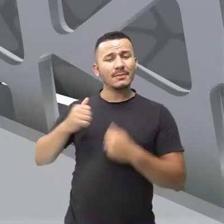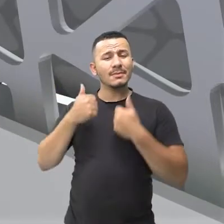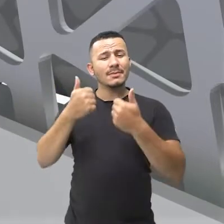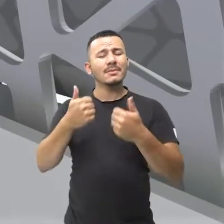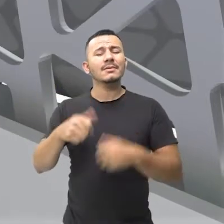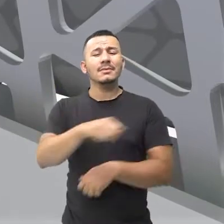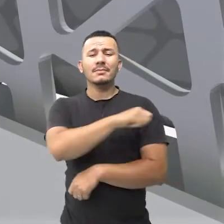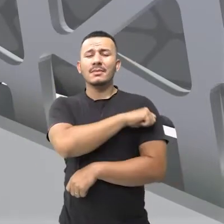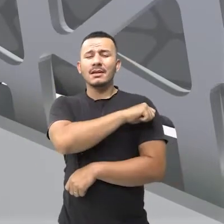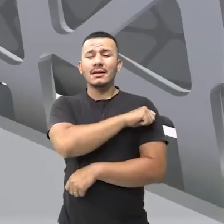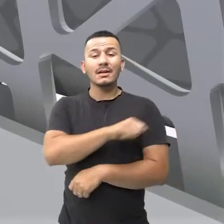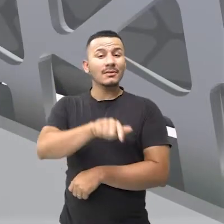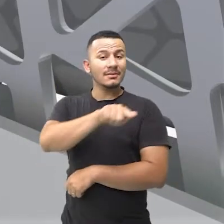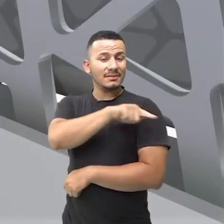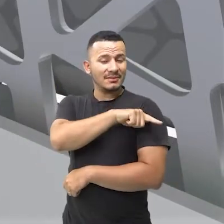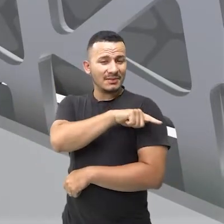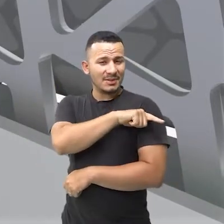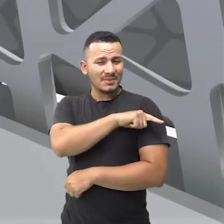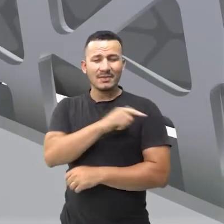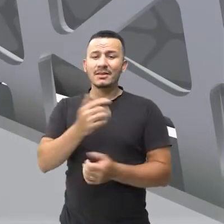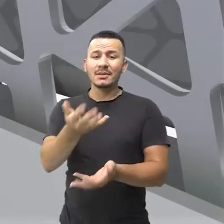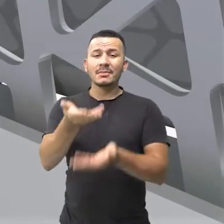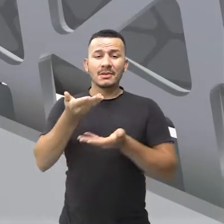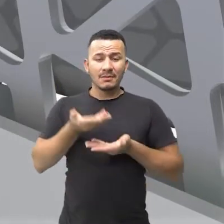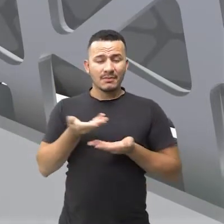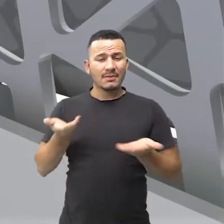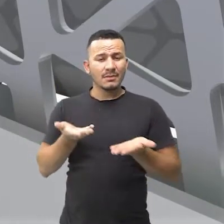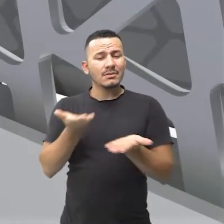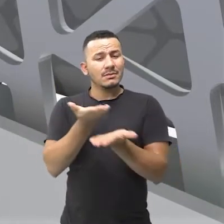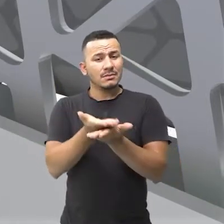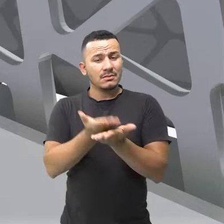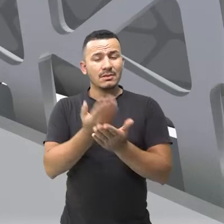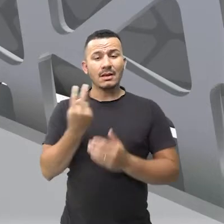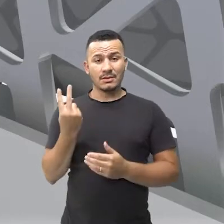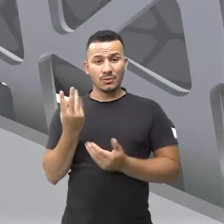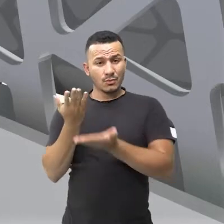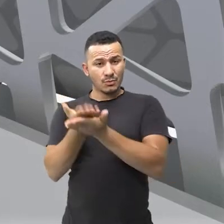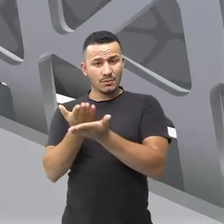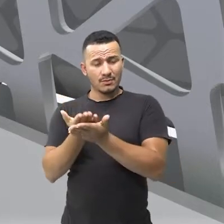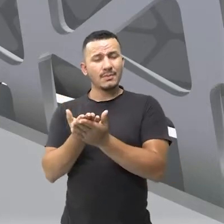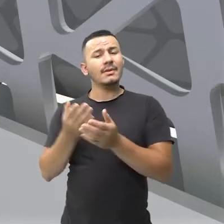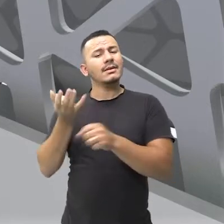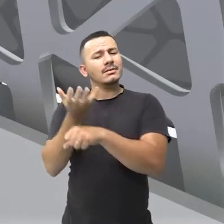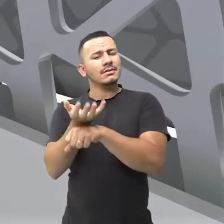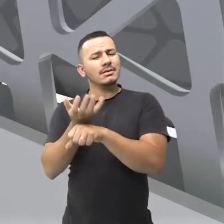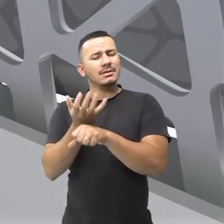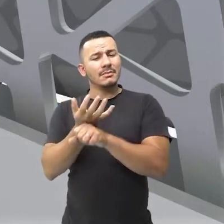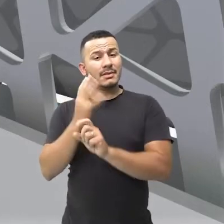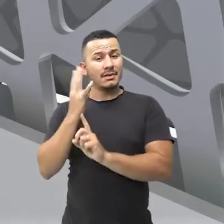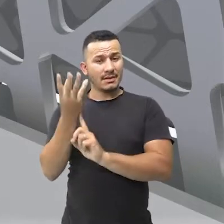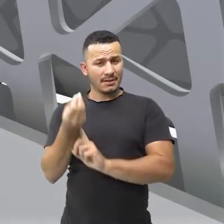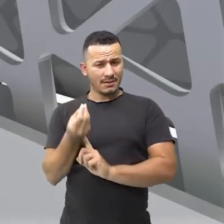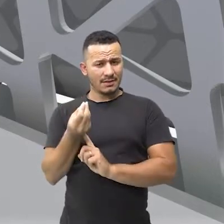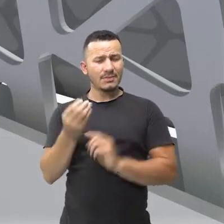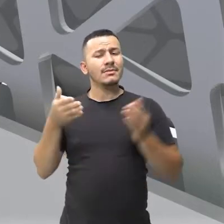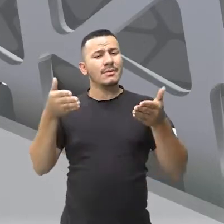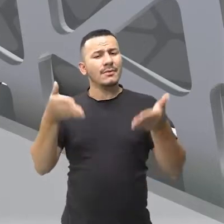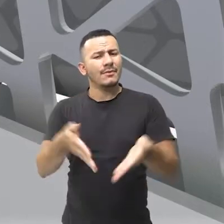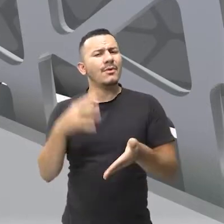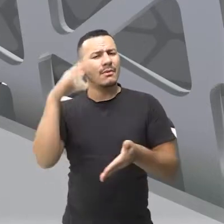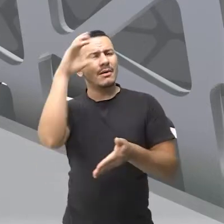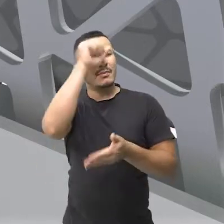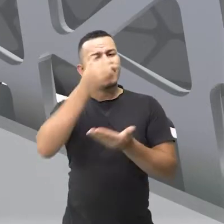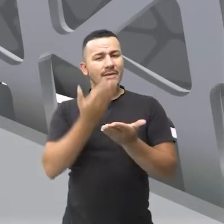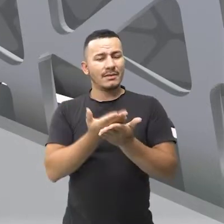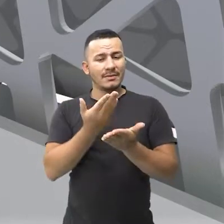Olá, queridos alunos do 7º ano, sejam bem-vindos à segunda aula de arte. E vamos ao nosso